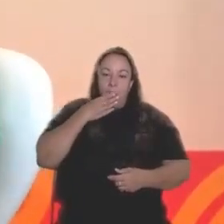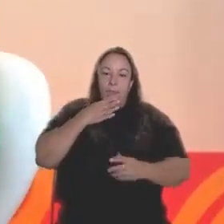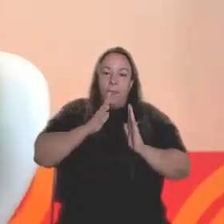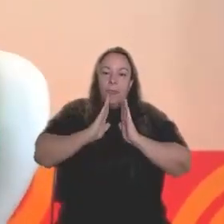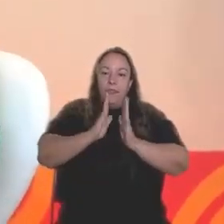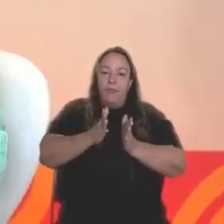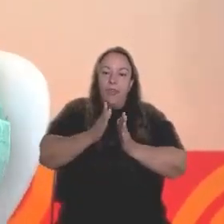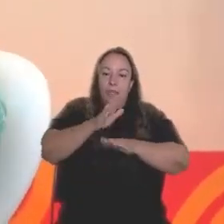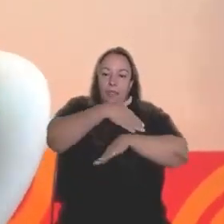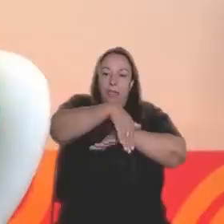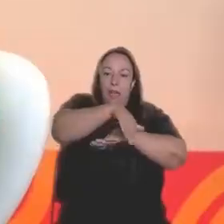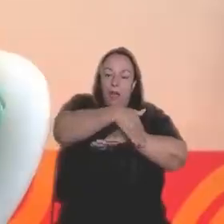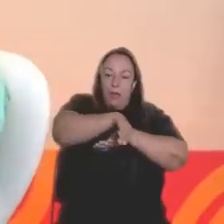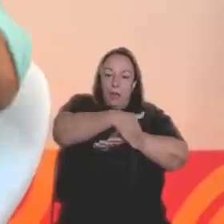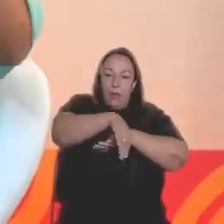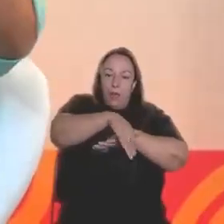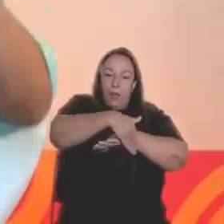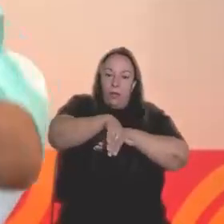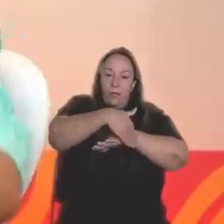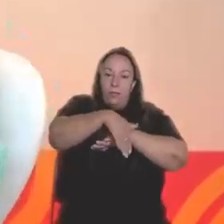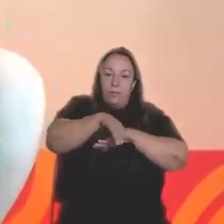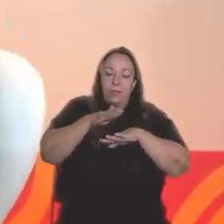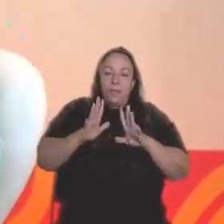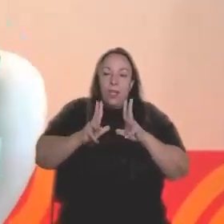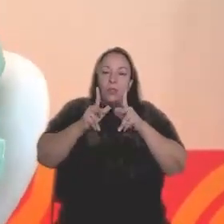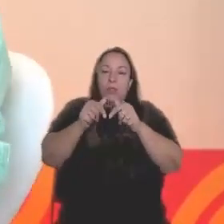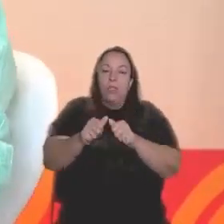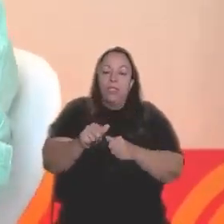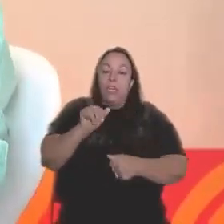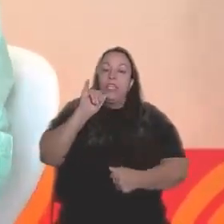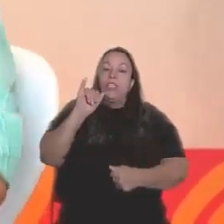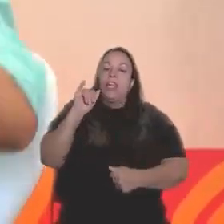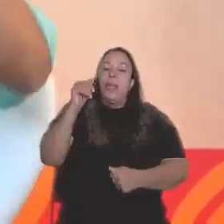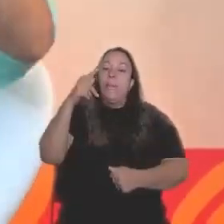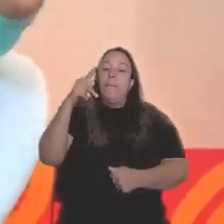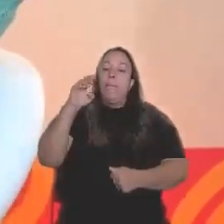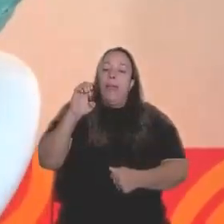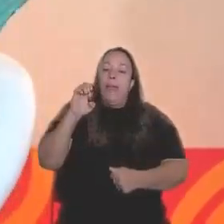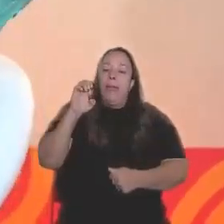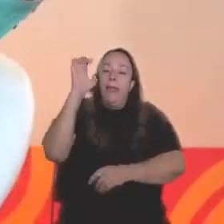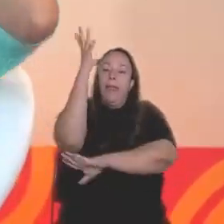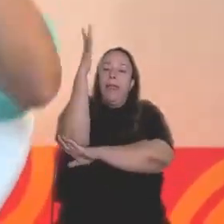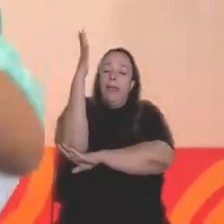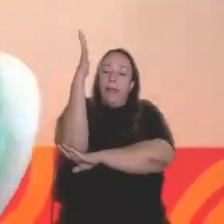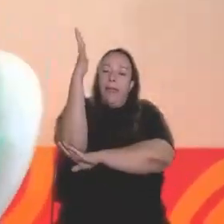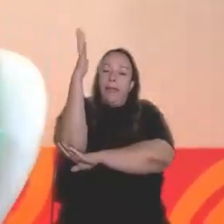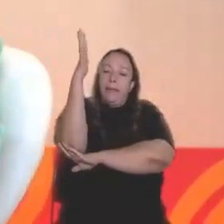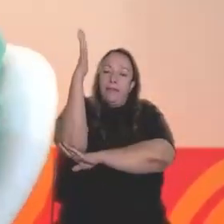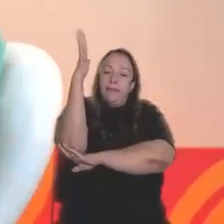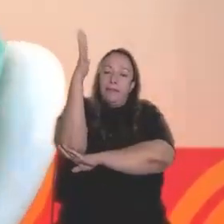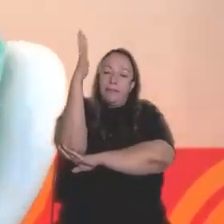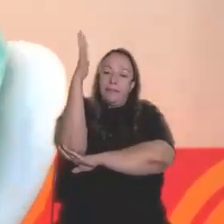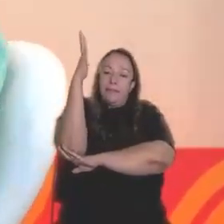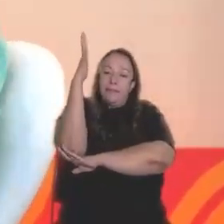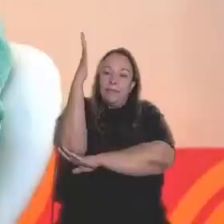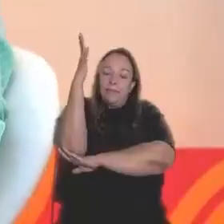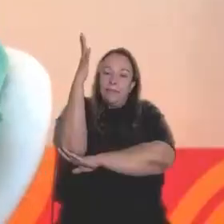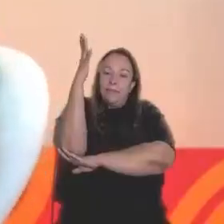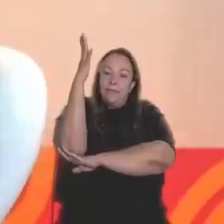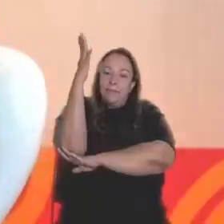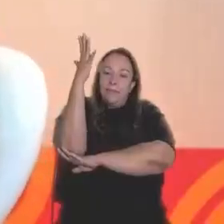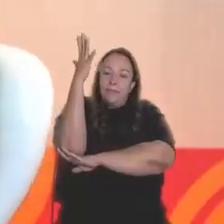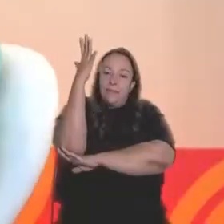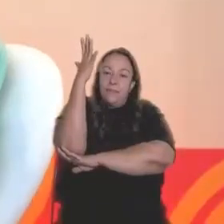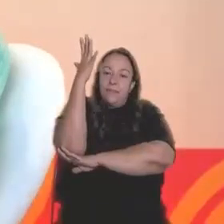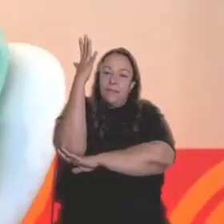avenida, e ela ficou toda cheia de ipê. Então, não tem um dia assim que eu não estou pensando nos plantios, que eu não penso nessa avenida,